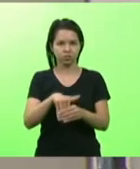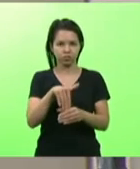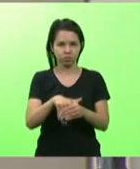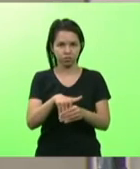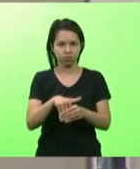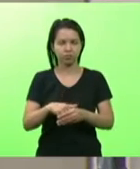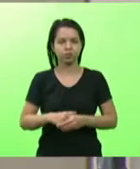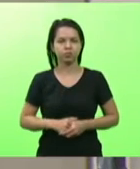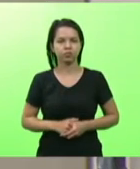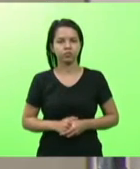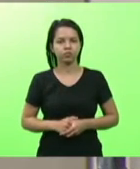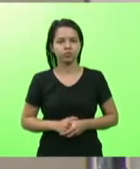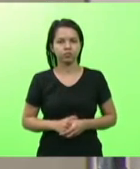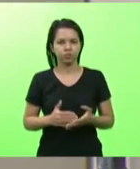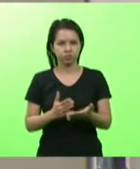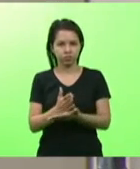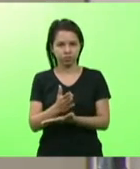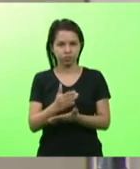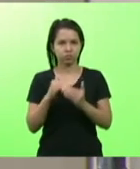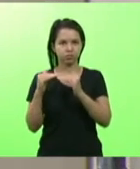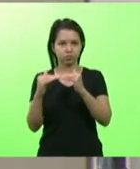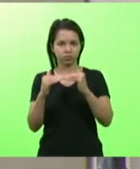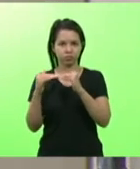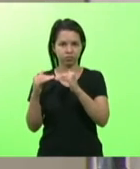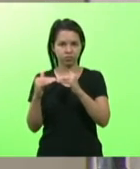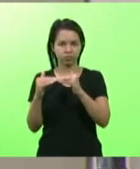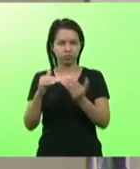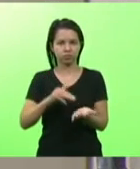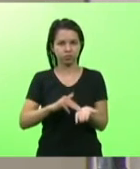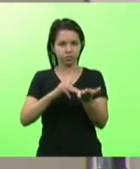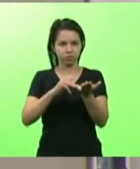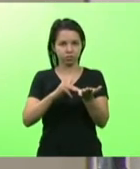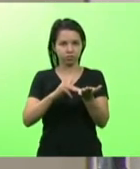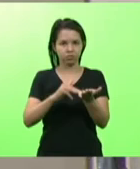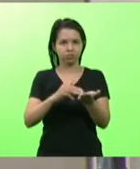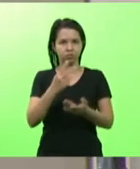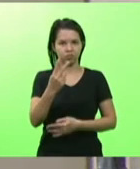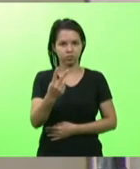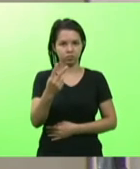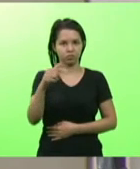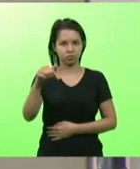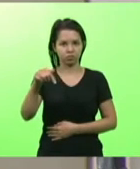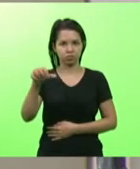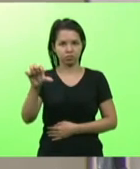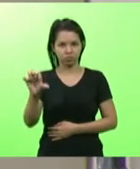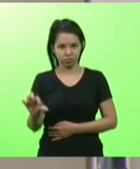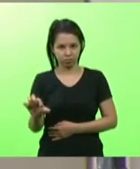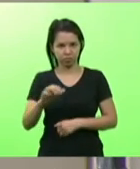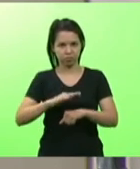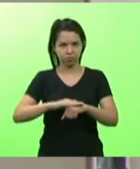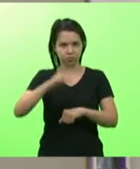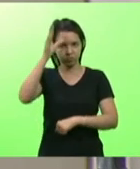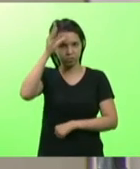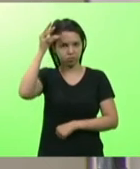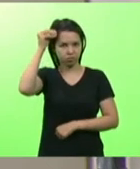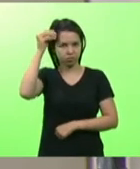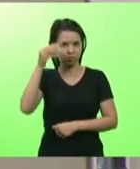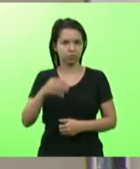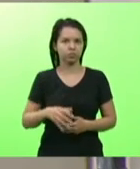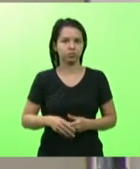como se encontram na aprovado por unanimidade emoções não são 279 autoria deputada Luciane carminatti